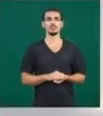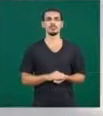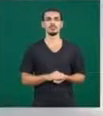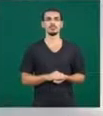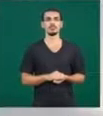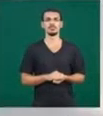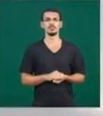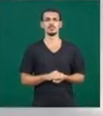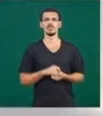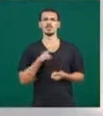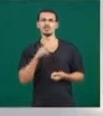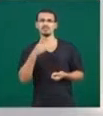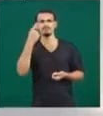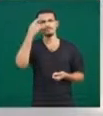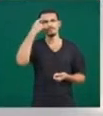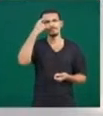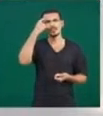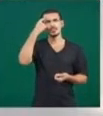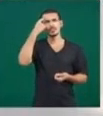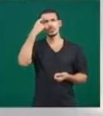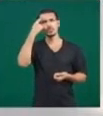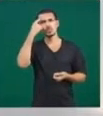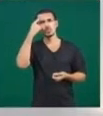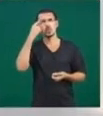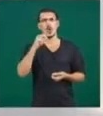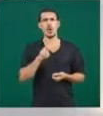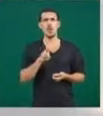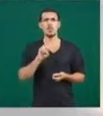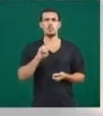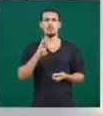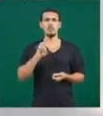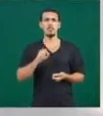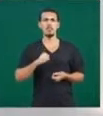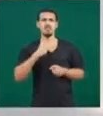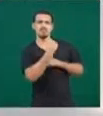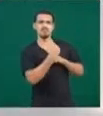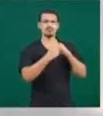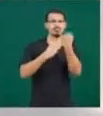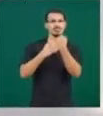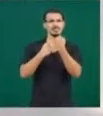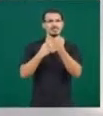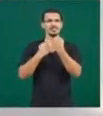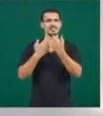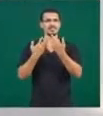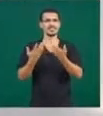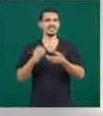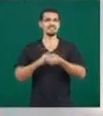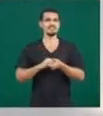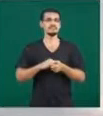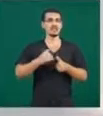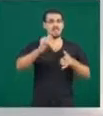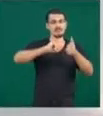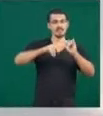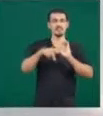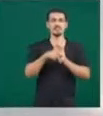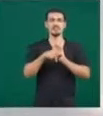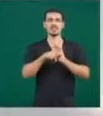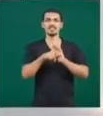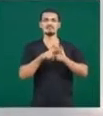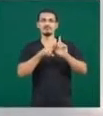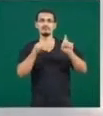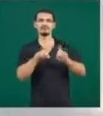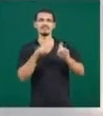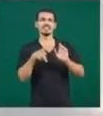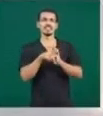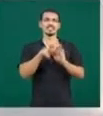Você já imaginou 2 robôs lutando? O Laboratório de Automação, Sistemas Eletrônicos e Controle da UFO está com inscrições abertas e